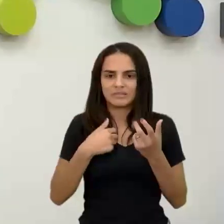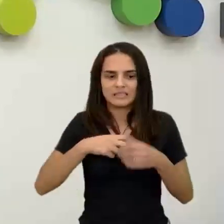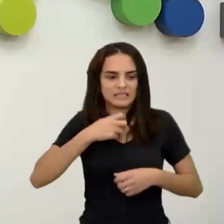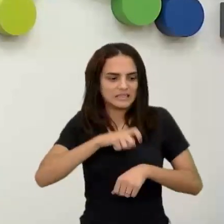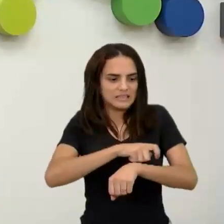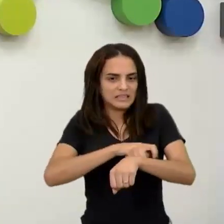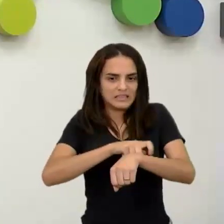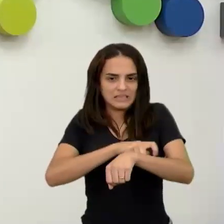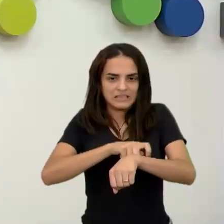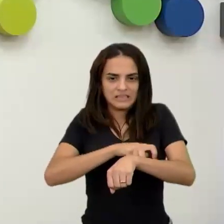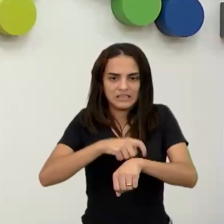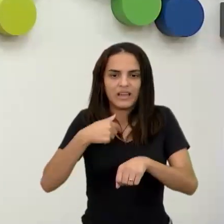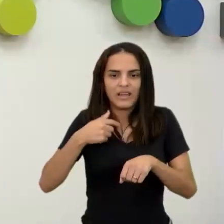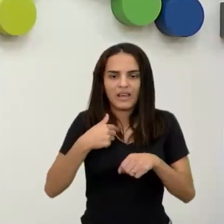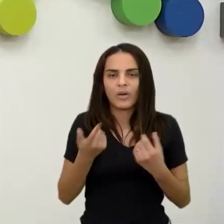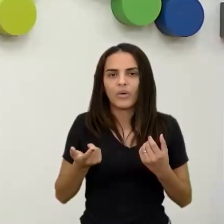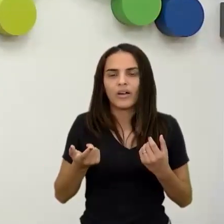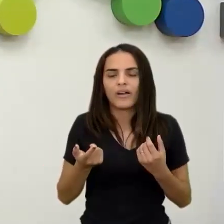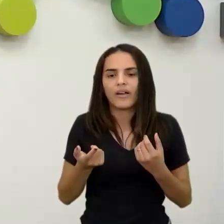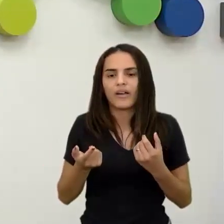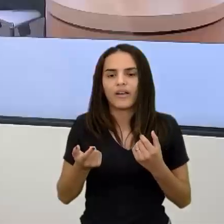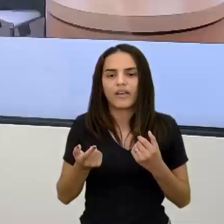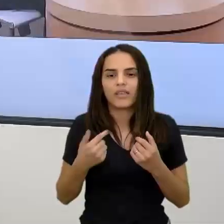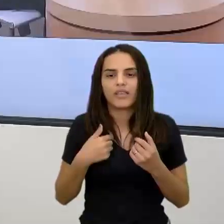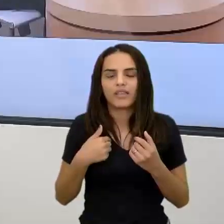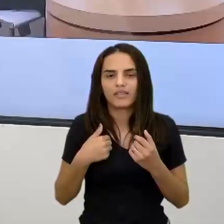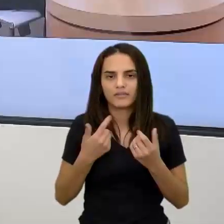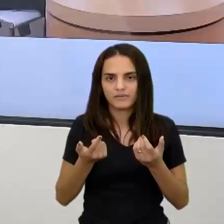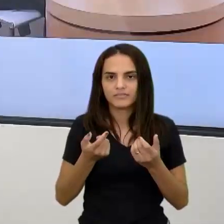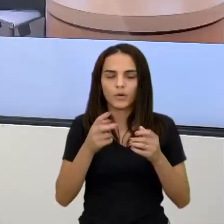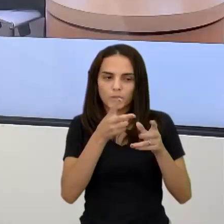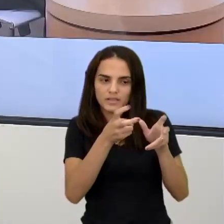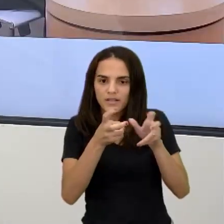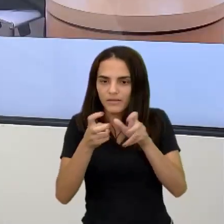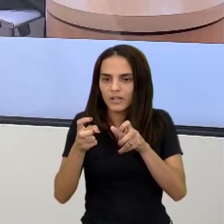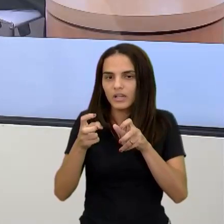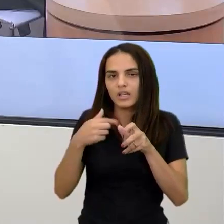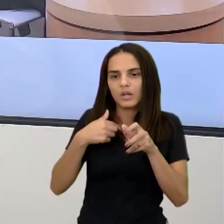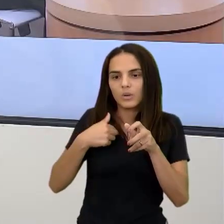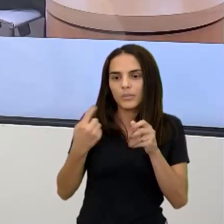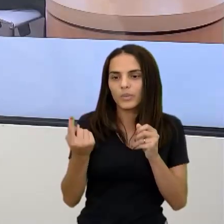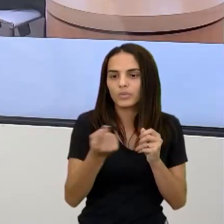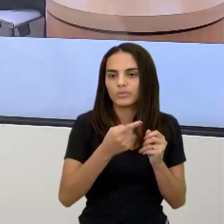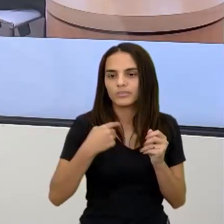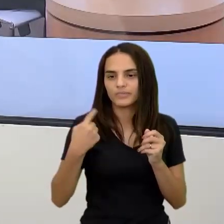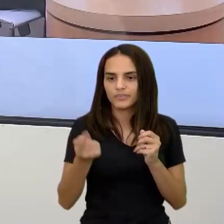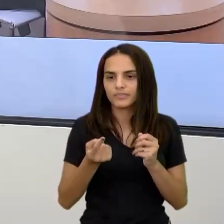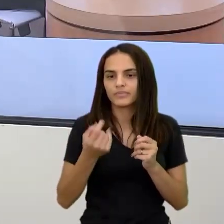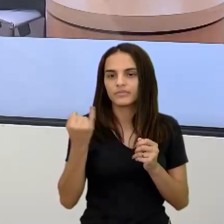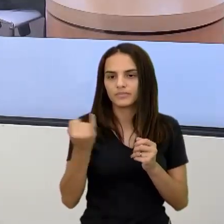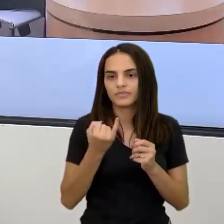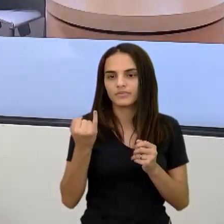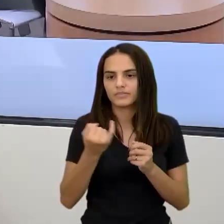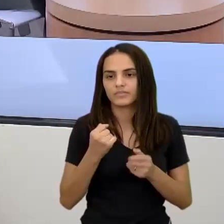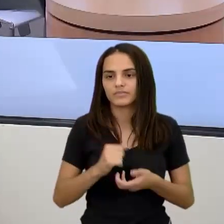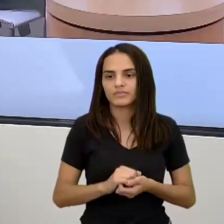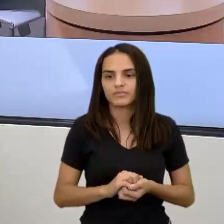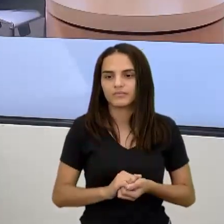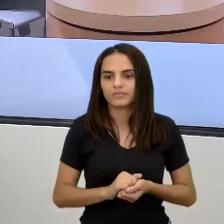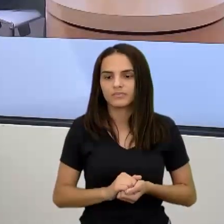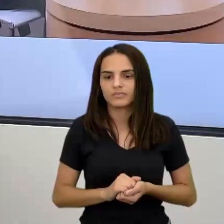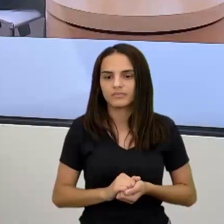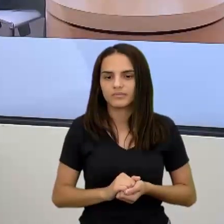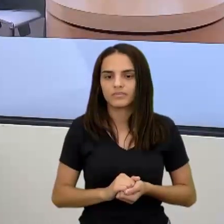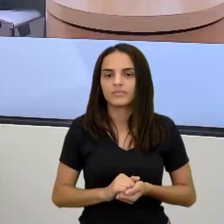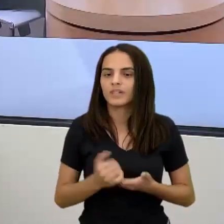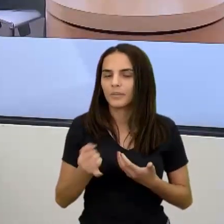eu sou observadora ali no meu espaço, né? E ser observadora também é muito subjetivo, porque tem coisa que pra você é importante... Que necessariamente não precisa ser uma